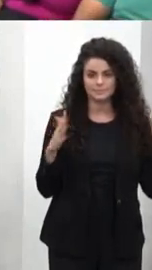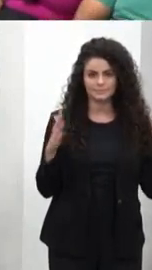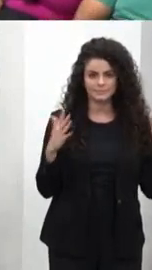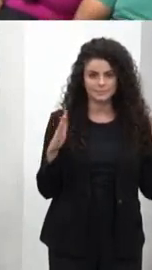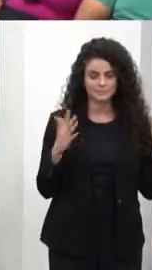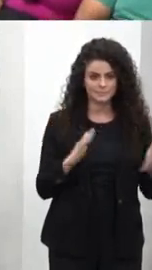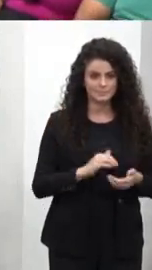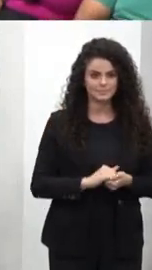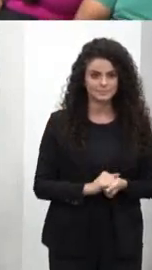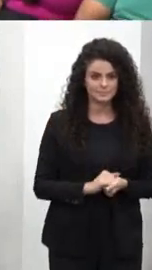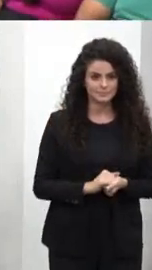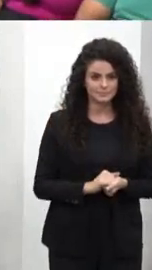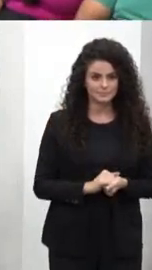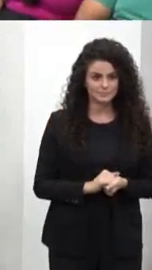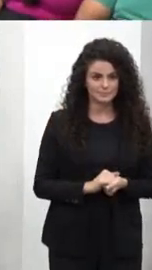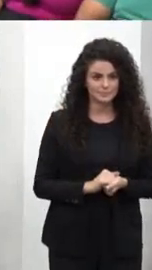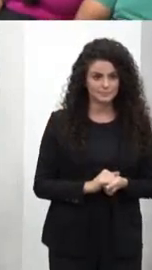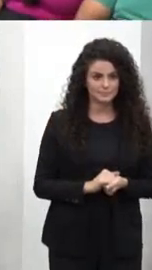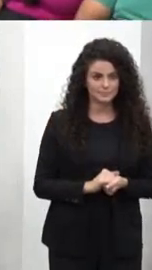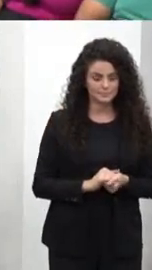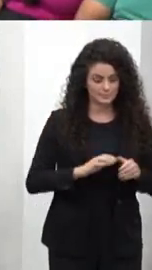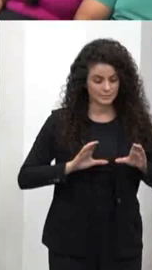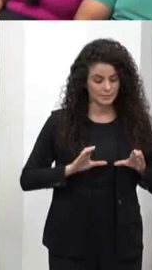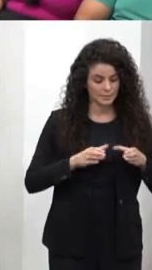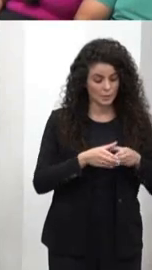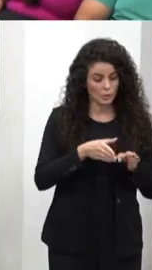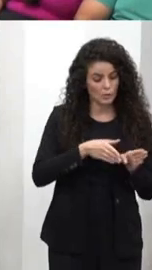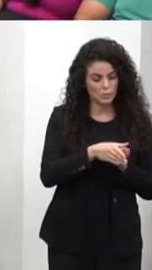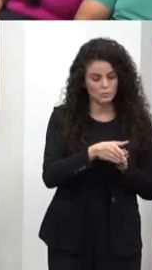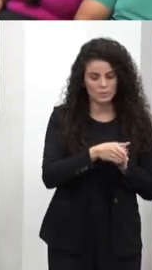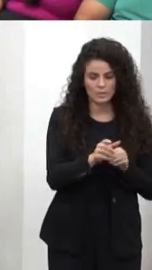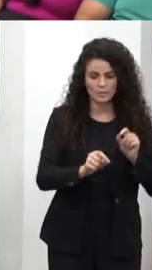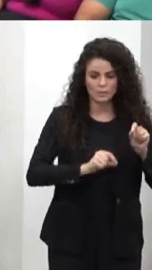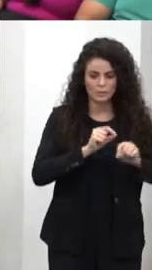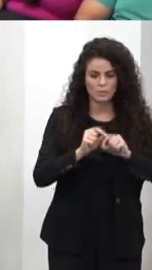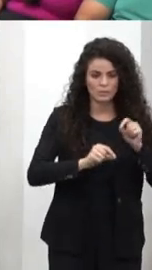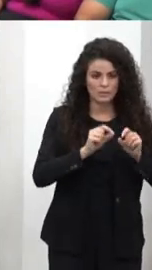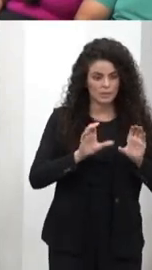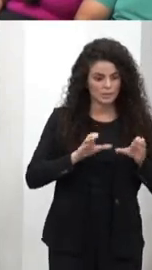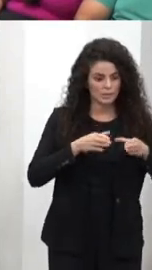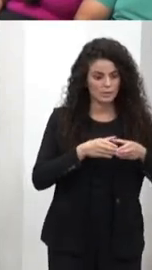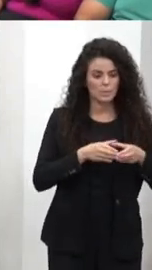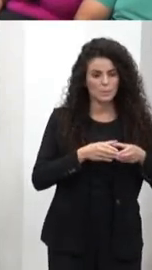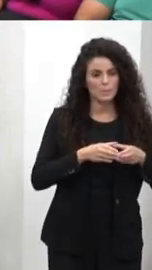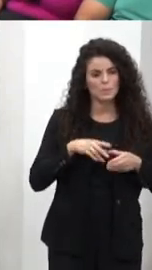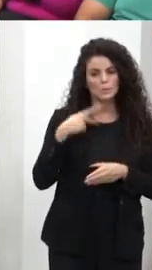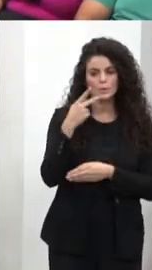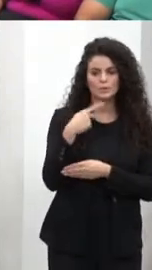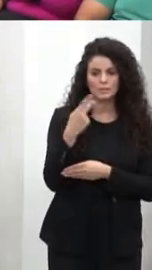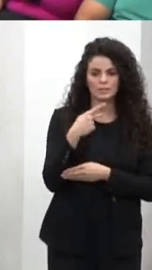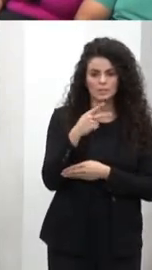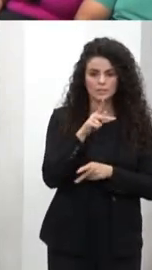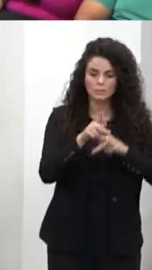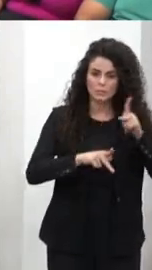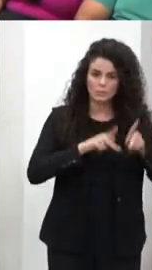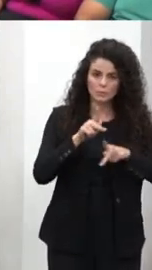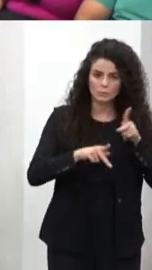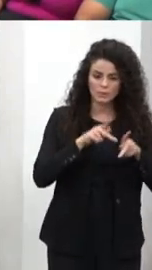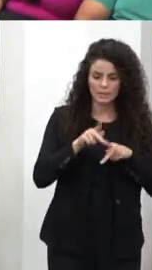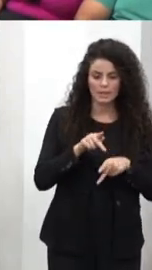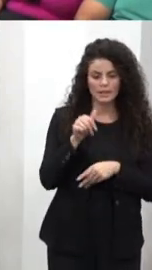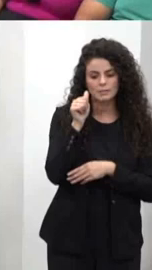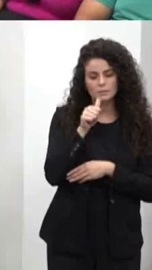senhora titular no Conselho Municipal de política Cultural de Florianópolis suzaninha neste ato representando